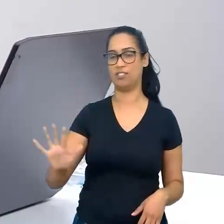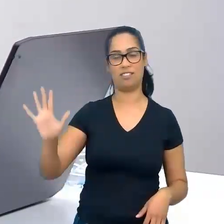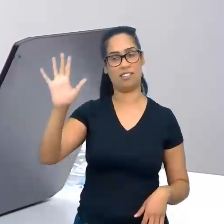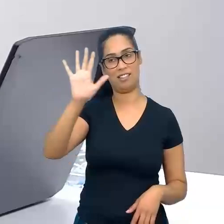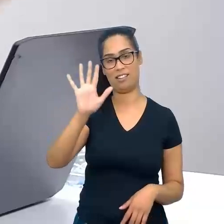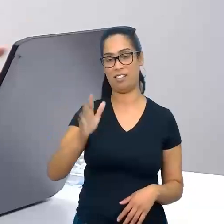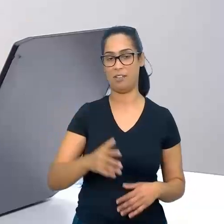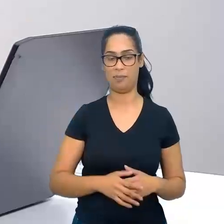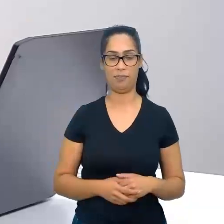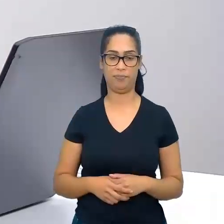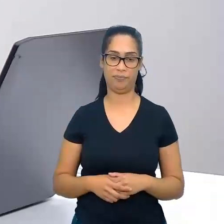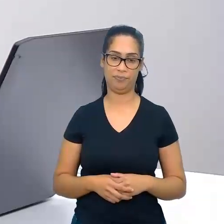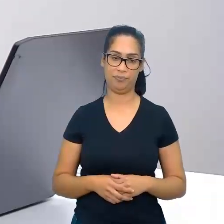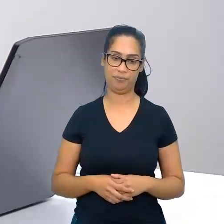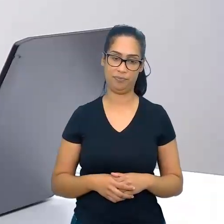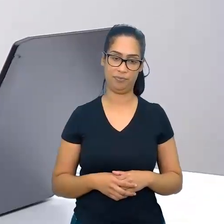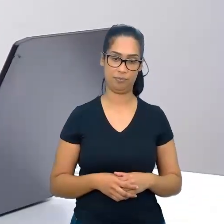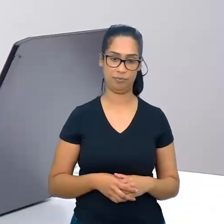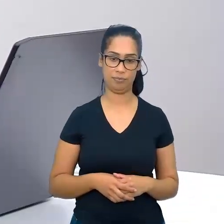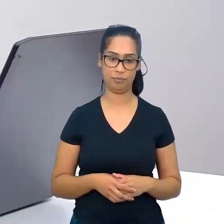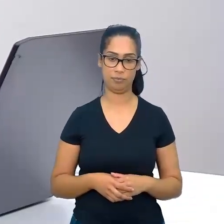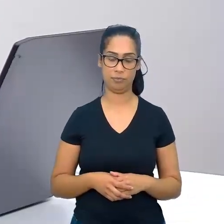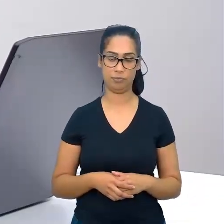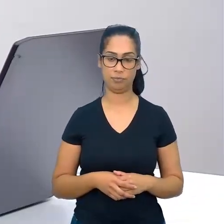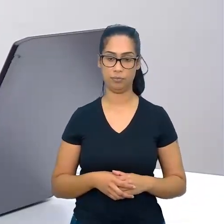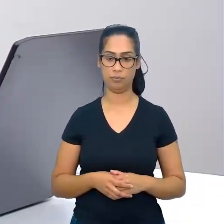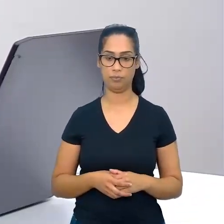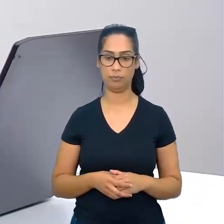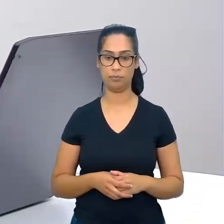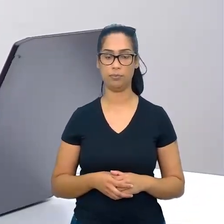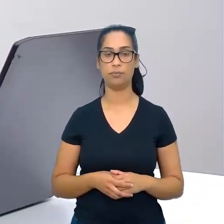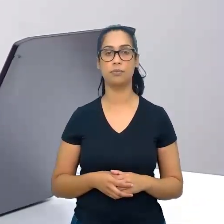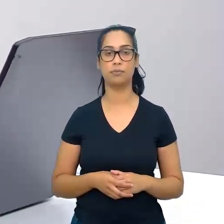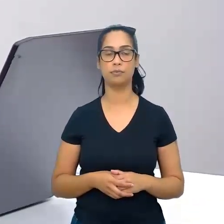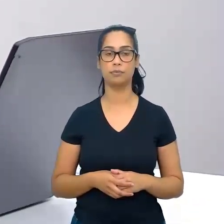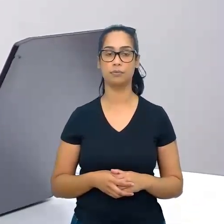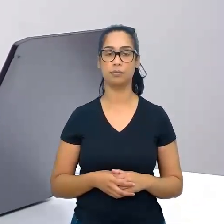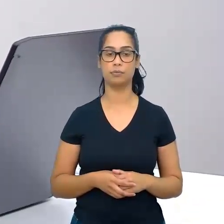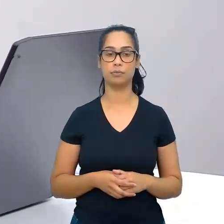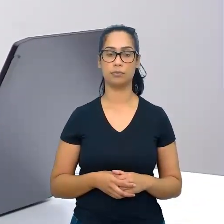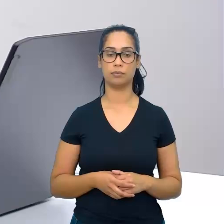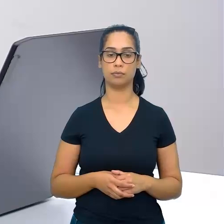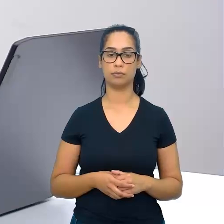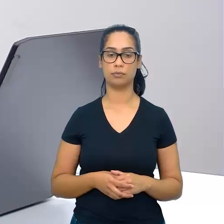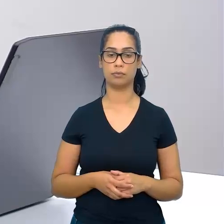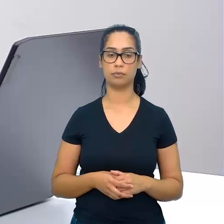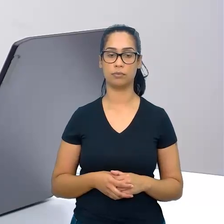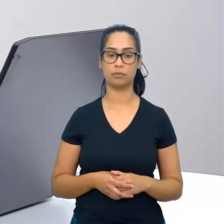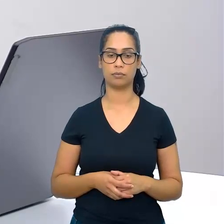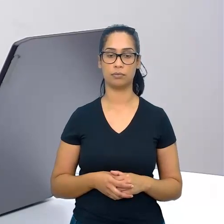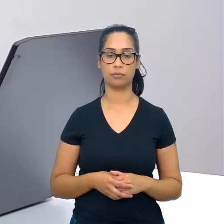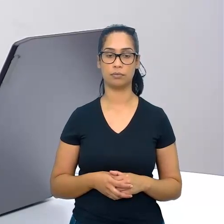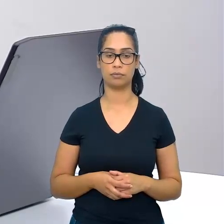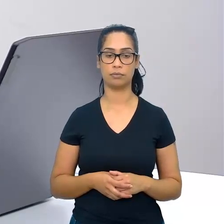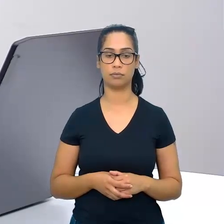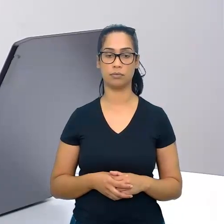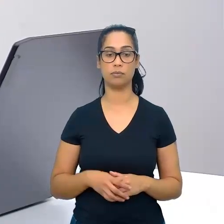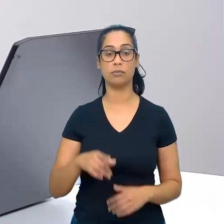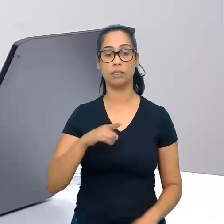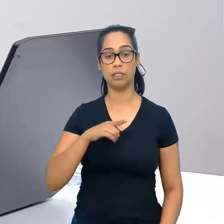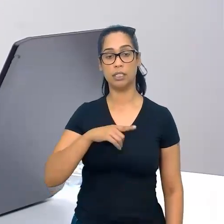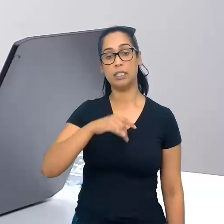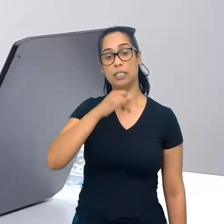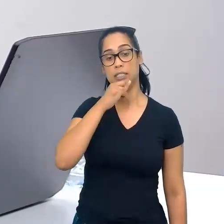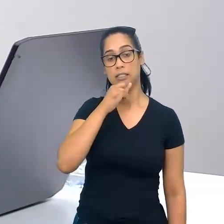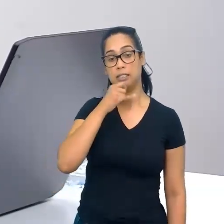Adoro essa fala do Geraldo quando ele fala isso trouxe muito bem isso E aí um outro exemplo também